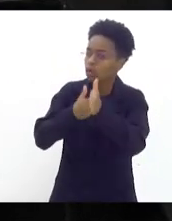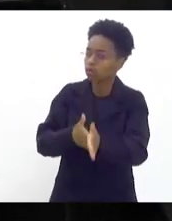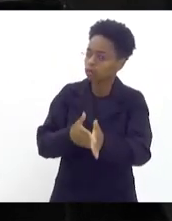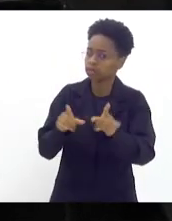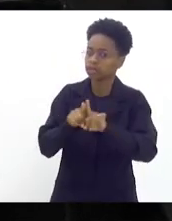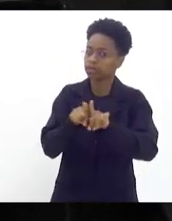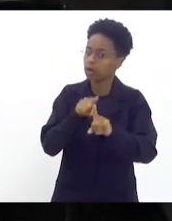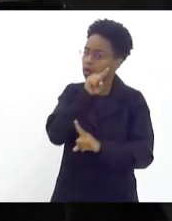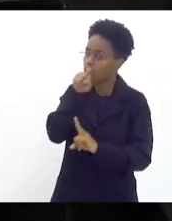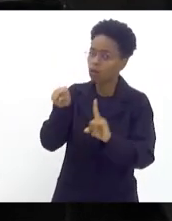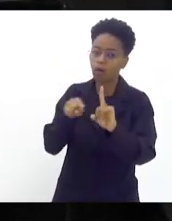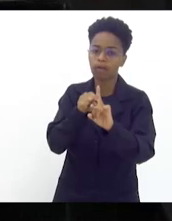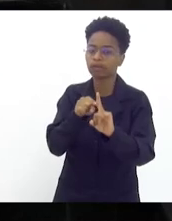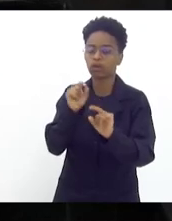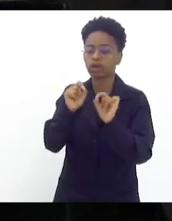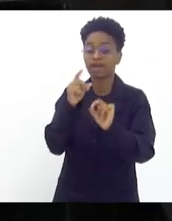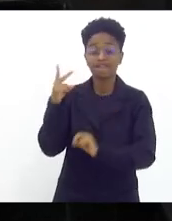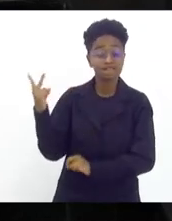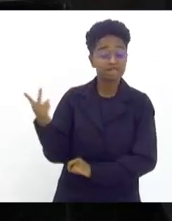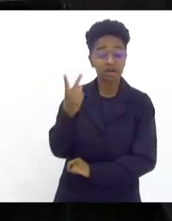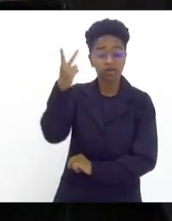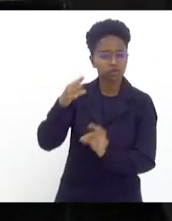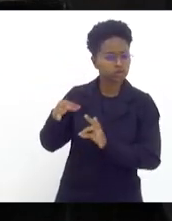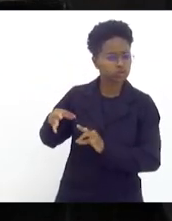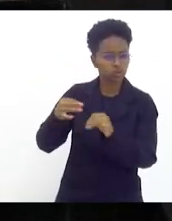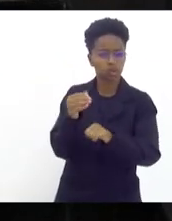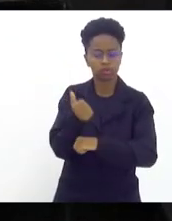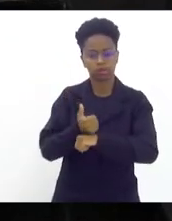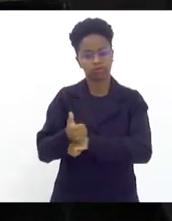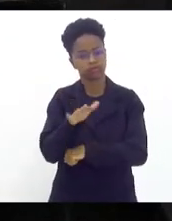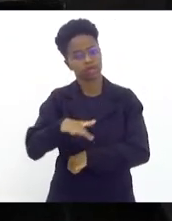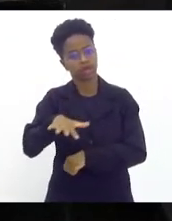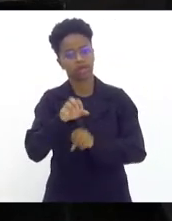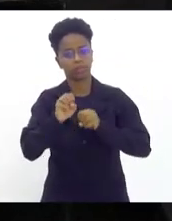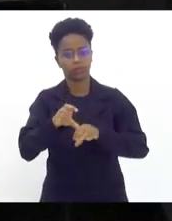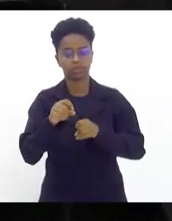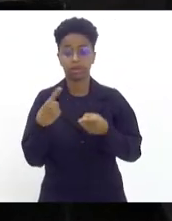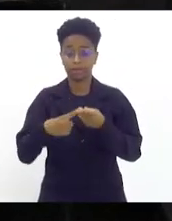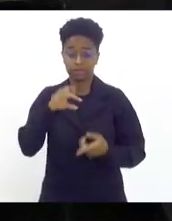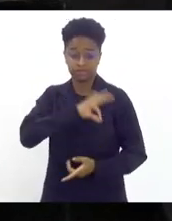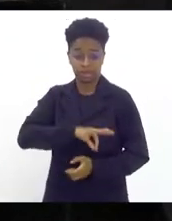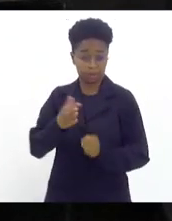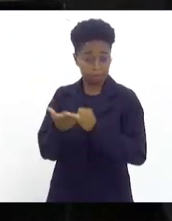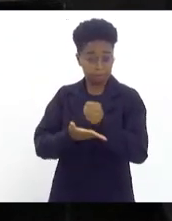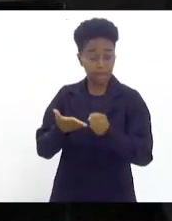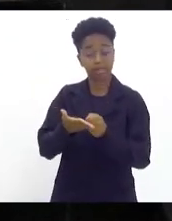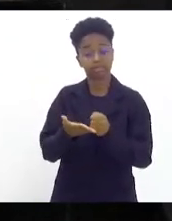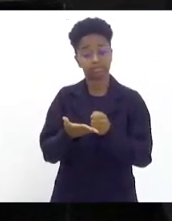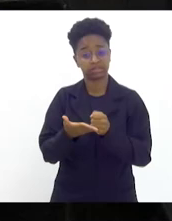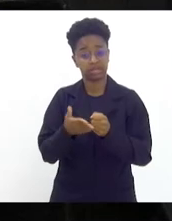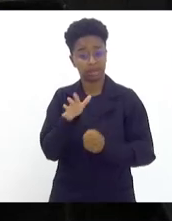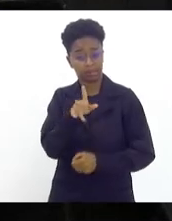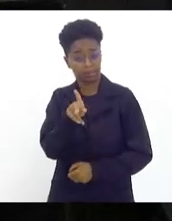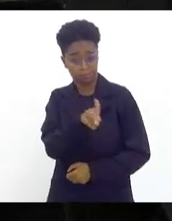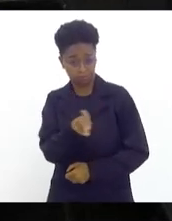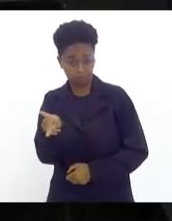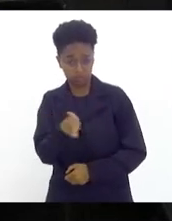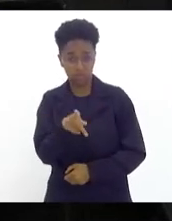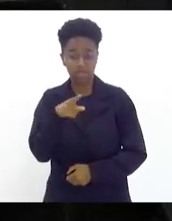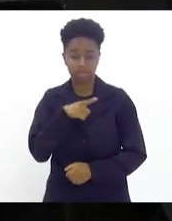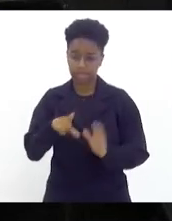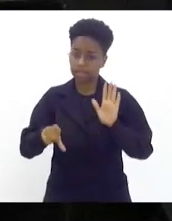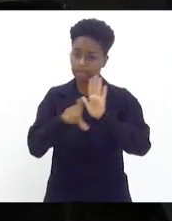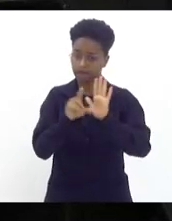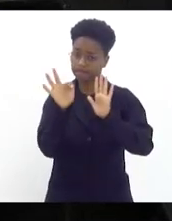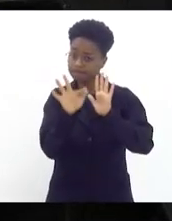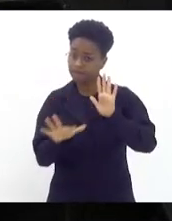na Ampla valorização dos profissionais de educação o piso Nacional do magistério é tratado e estabelecido por uma lei